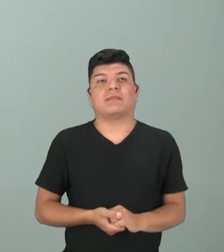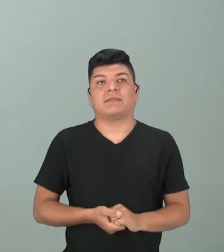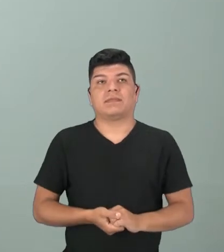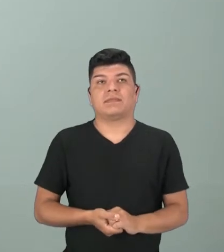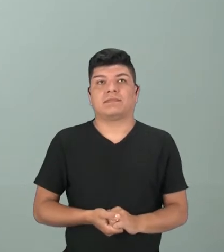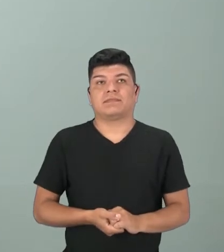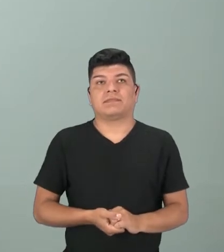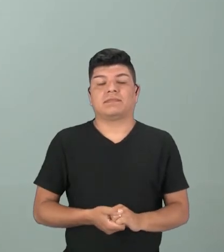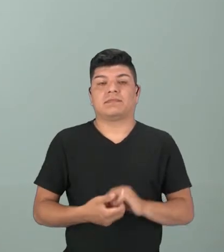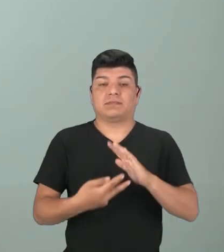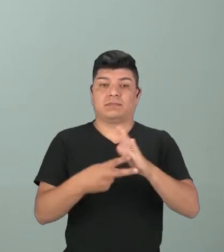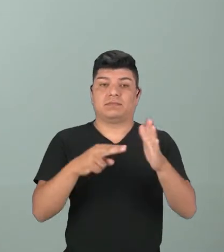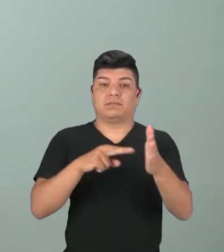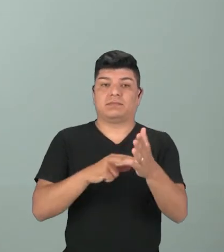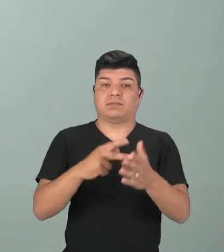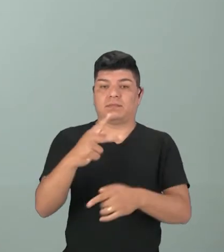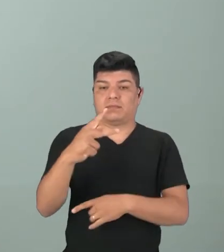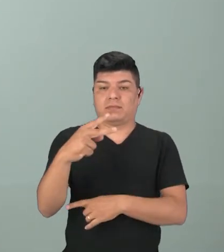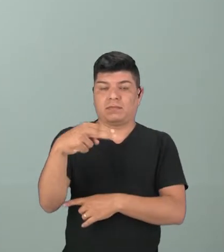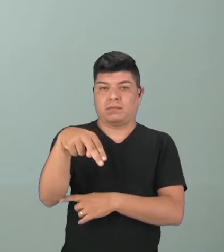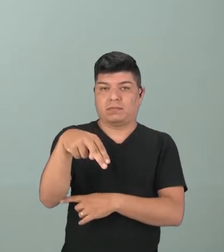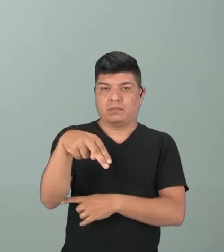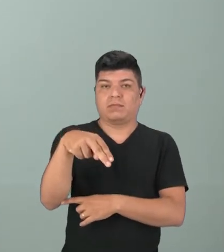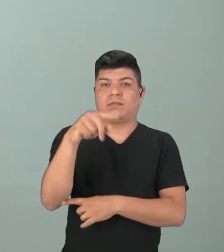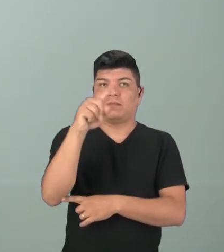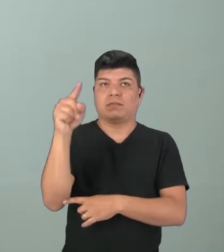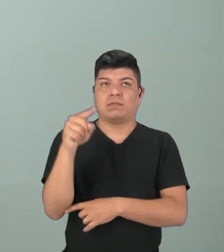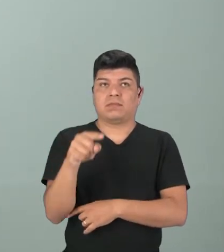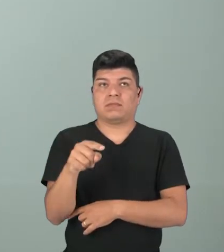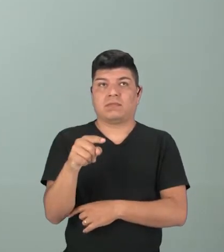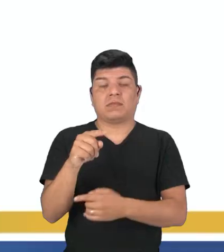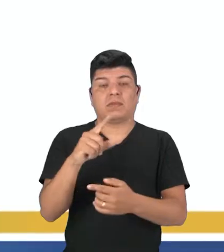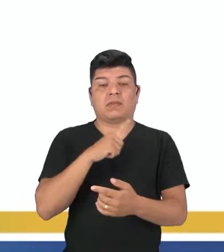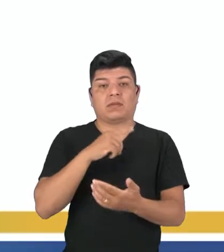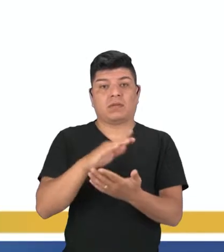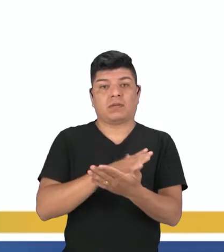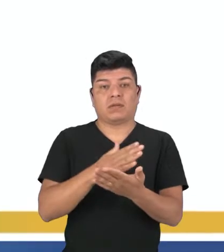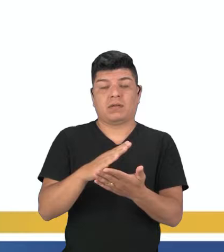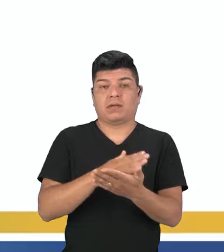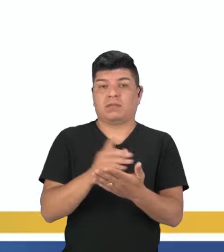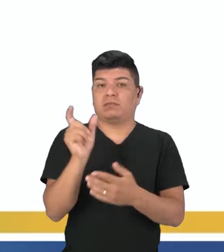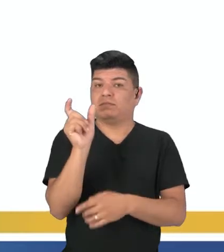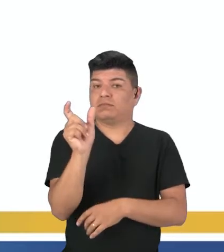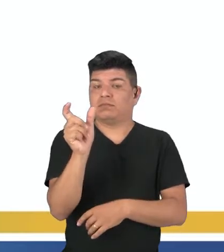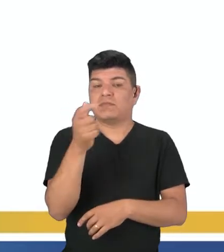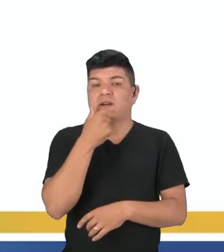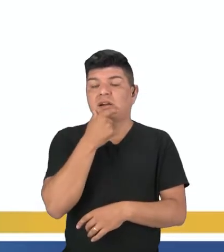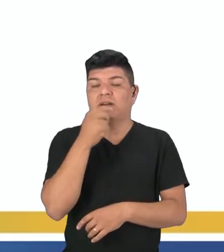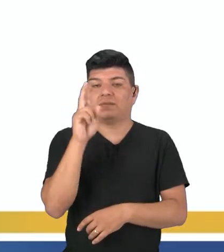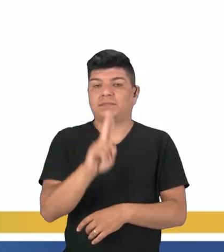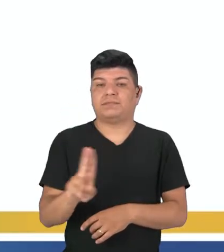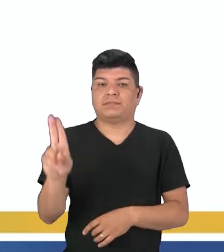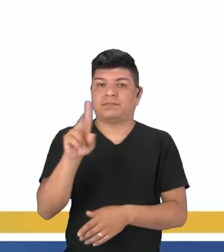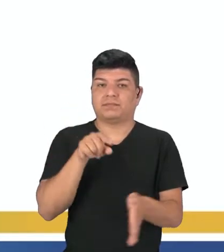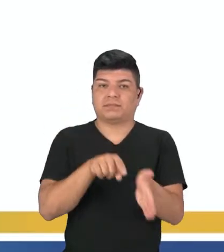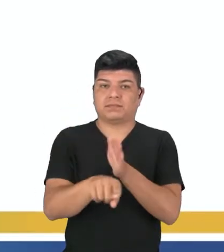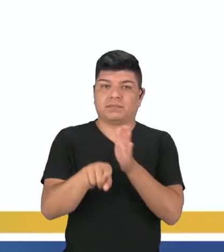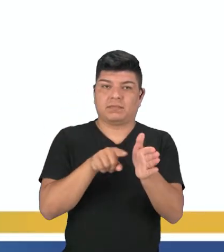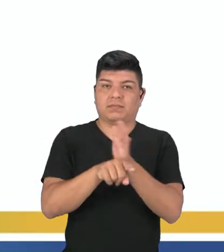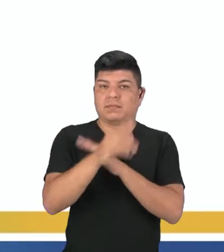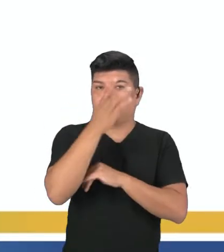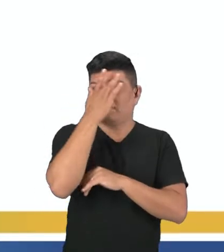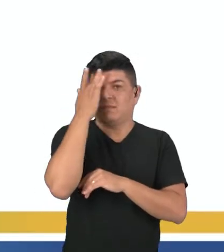Vamos lá. Então, o que são interrogative pronouns? Existem algumas palavras na língua inglesa que são usadas para fazer perguntas